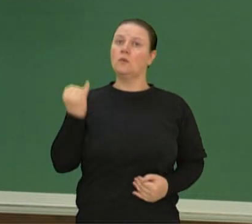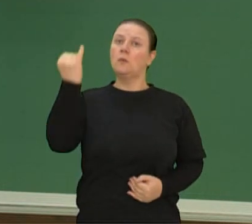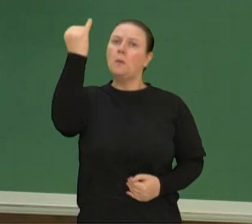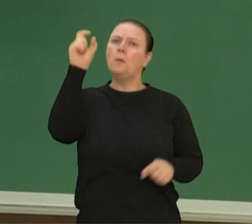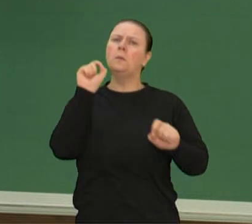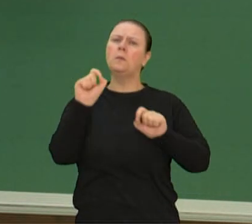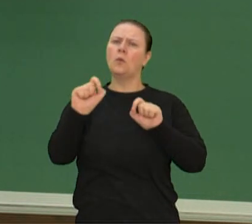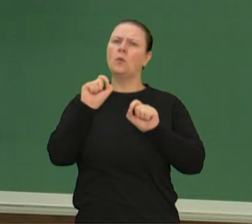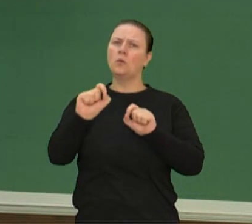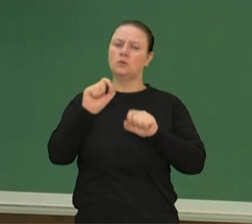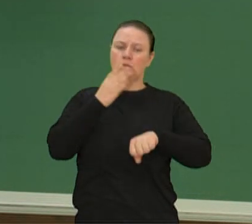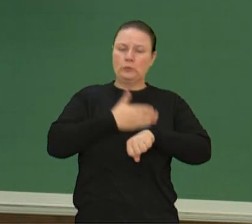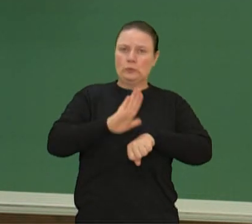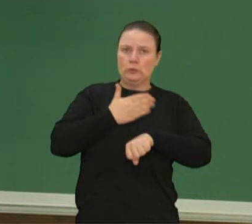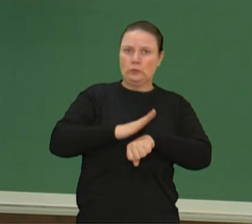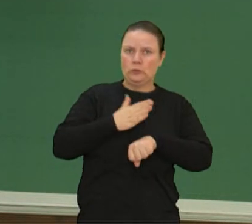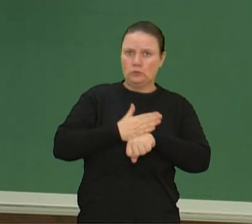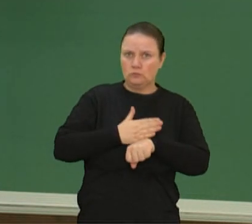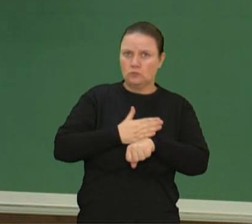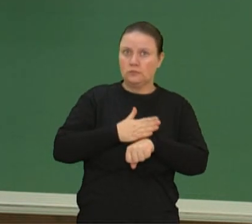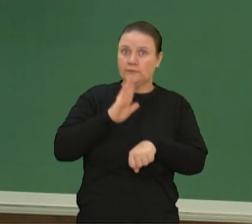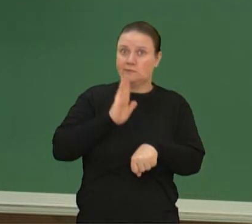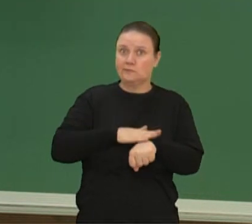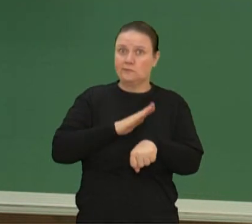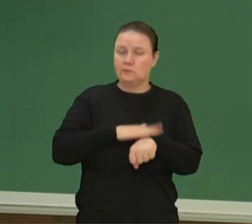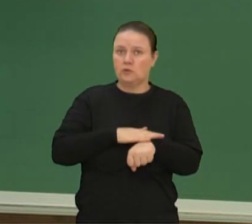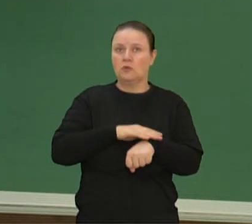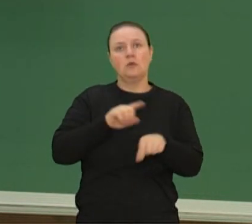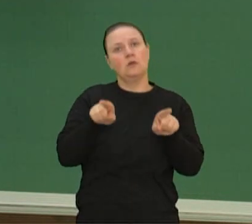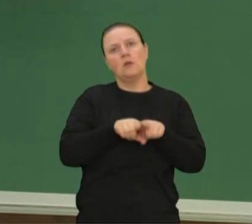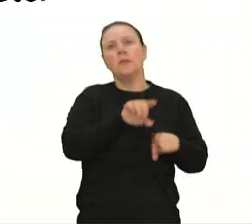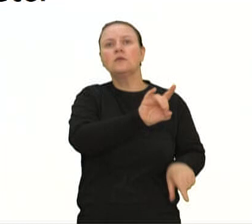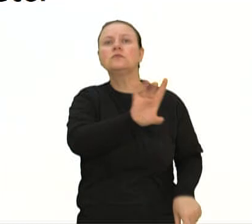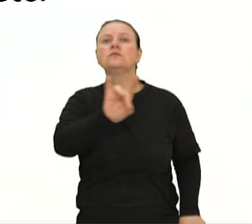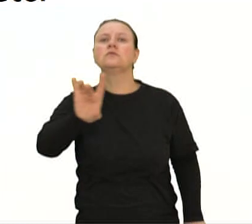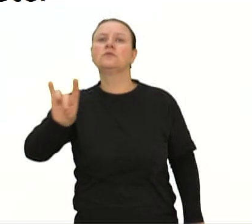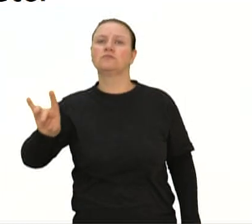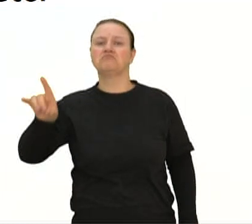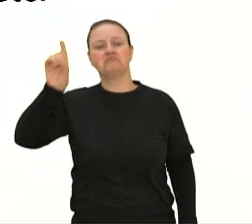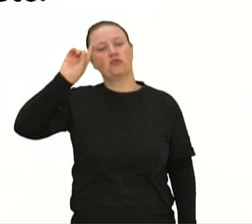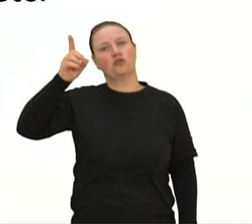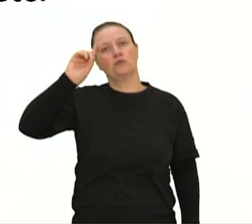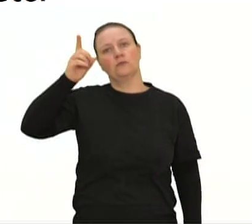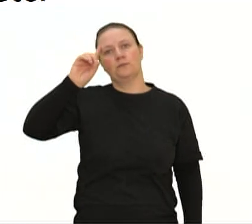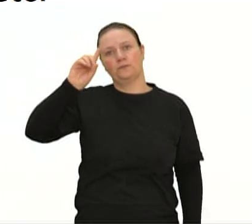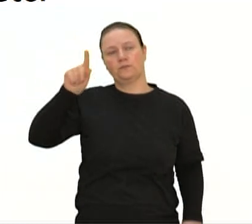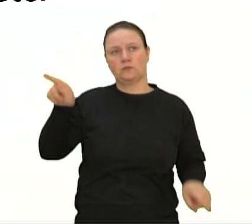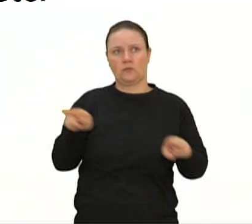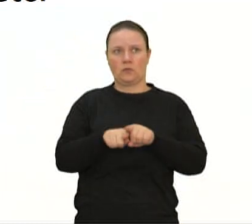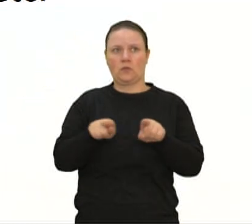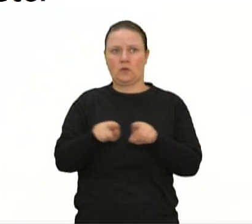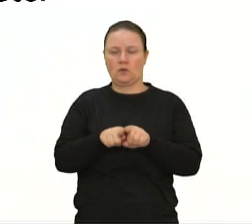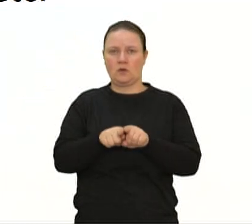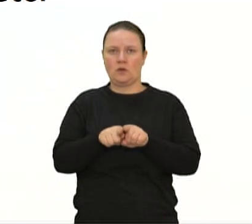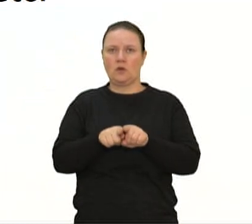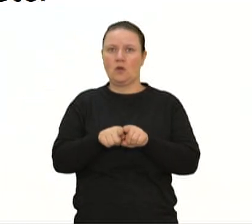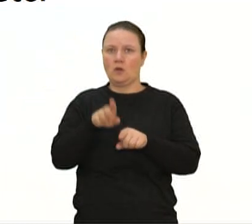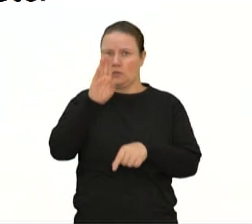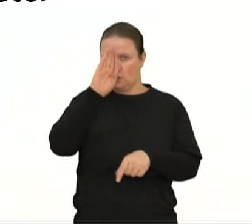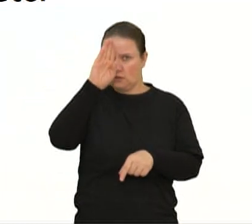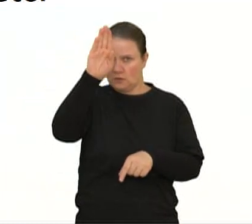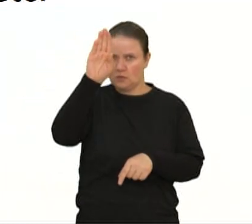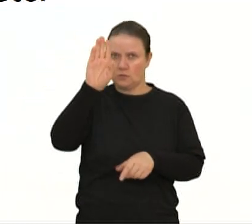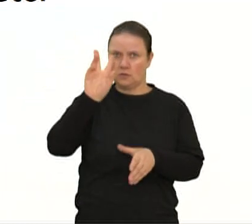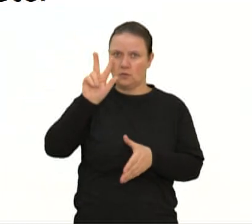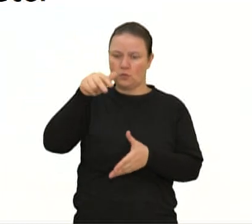importantíssima durante a prática de exercícios físicos e também no seu dia a dia. O alinhamento durante os exercícios, principalmente quando você vai